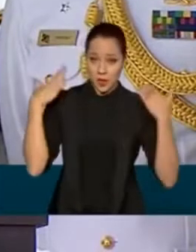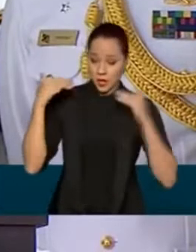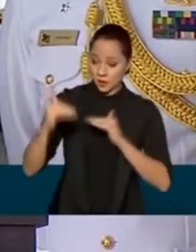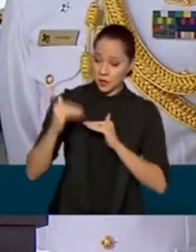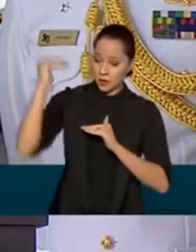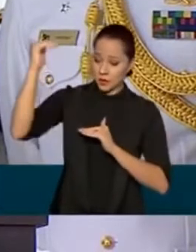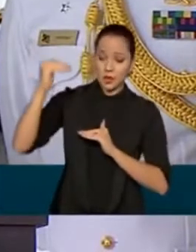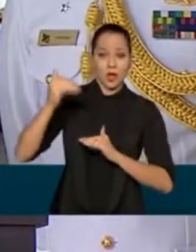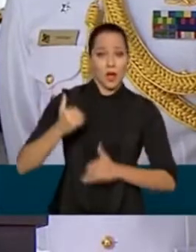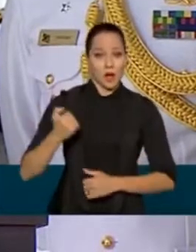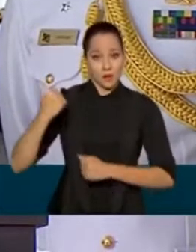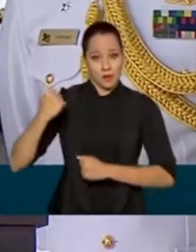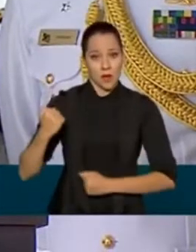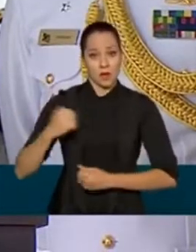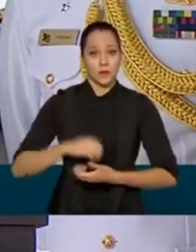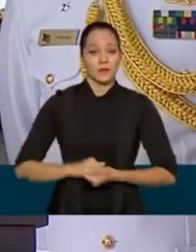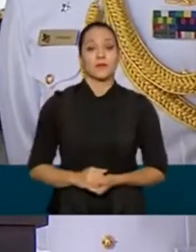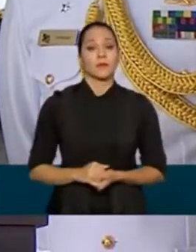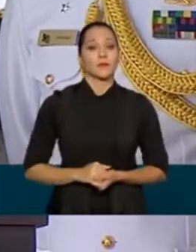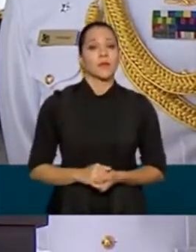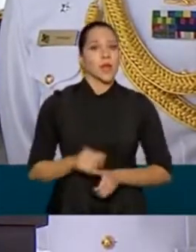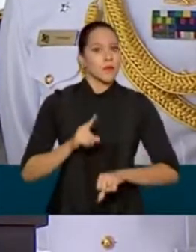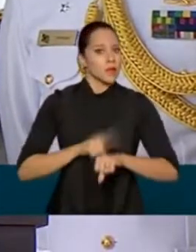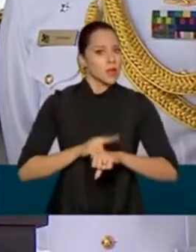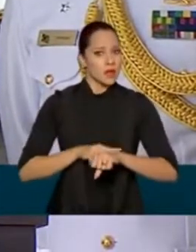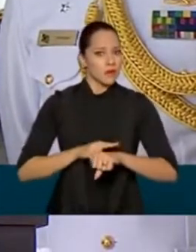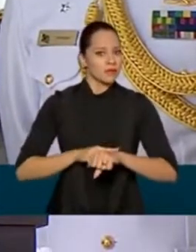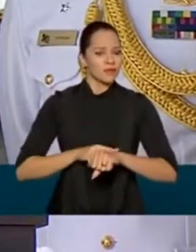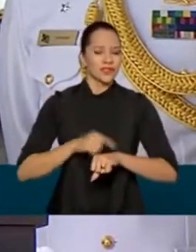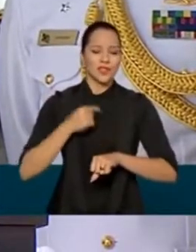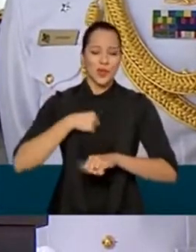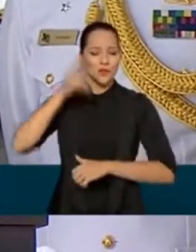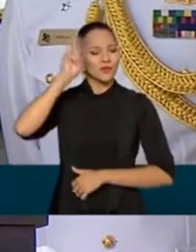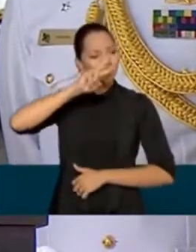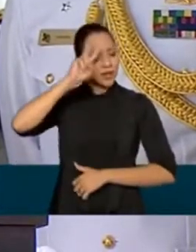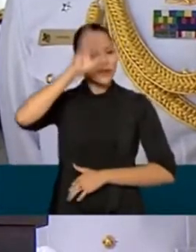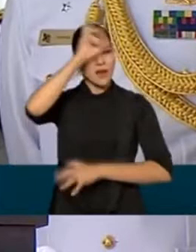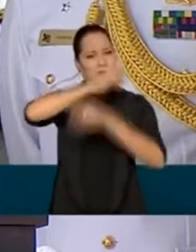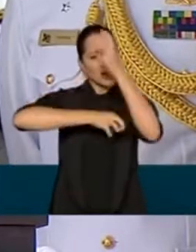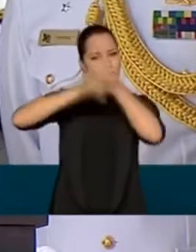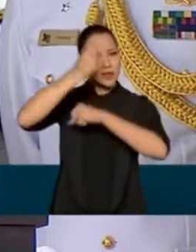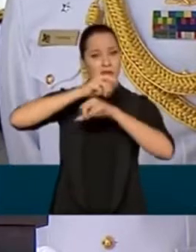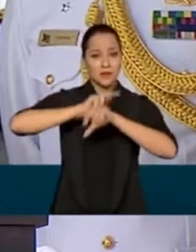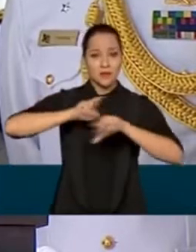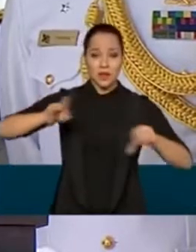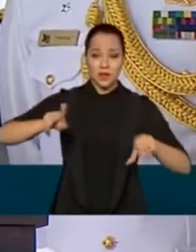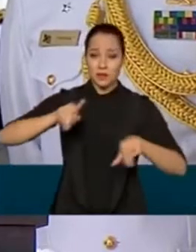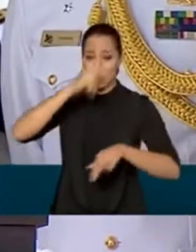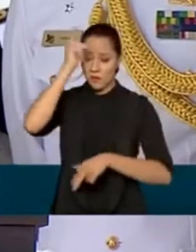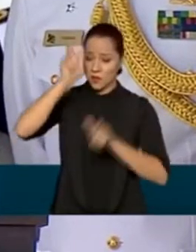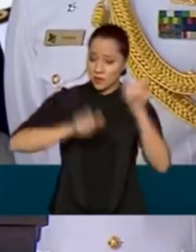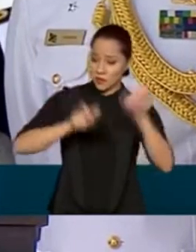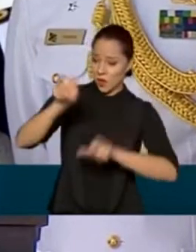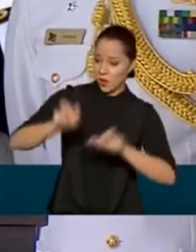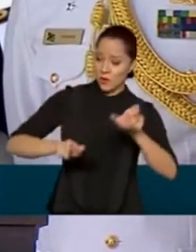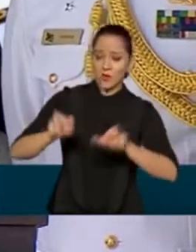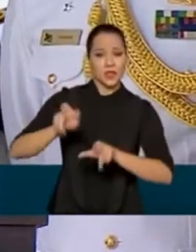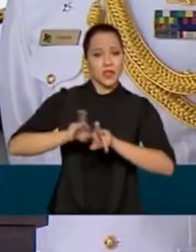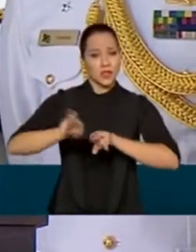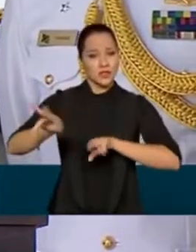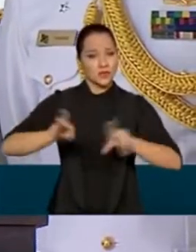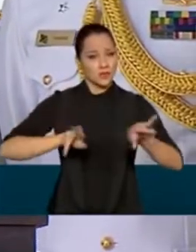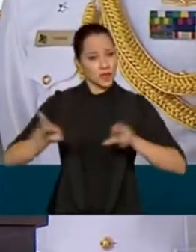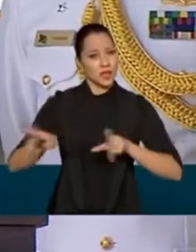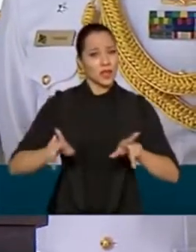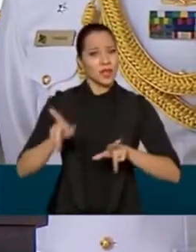Armada. Períodos inesquecíveis, com aprendizados obtidos com almirantes, oficiais,